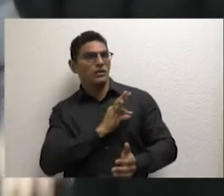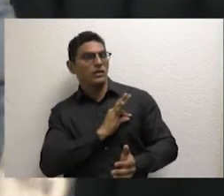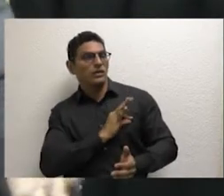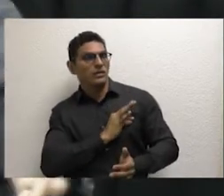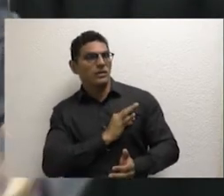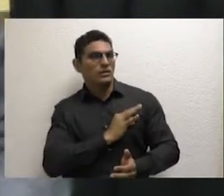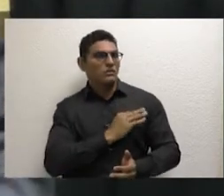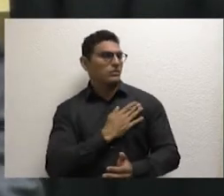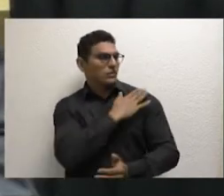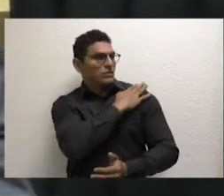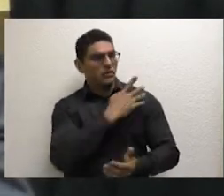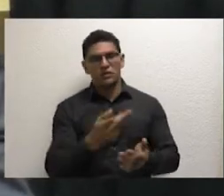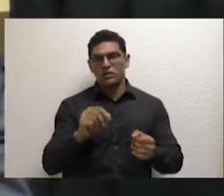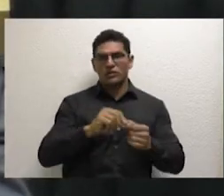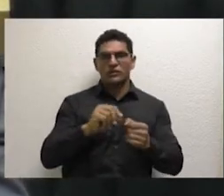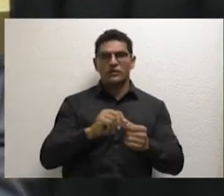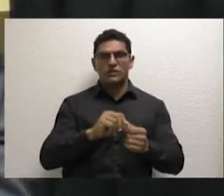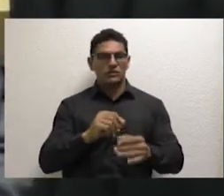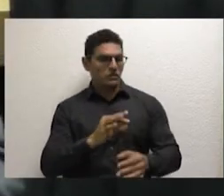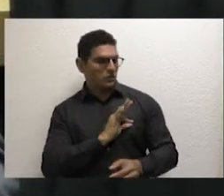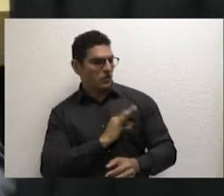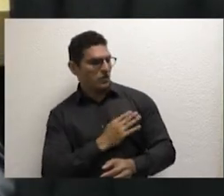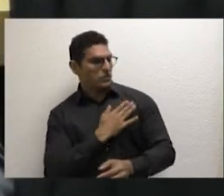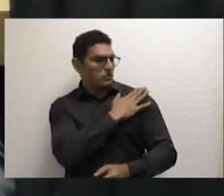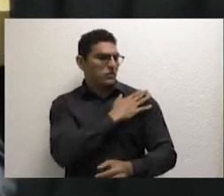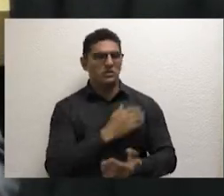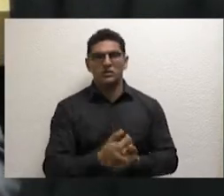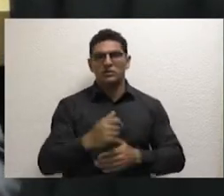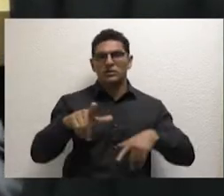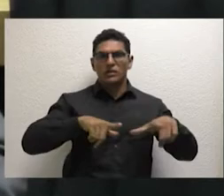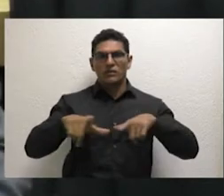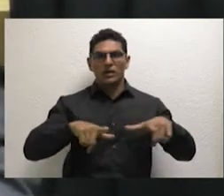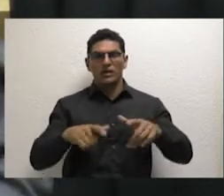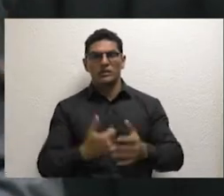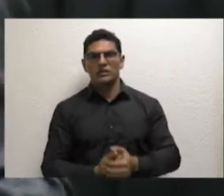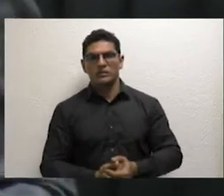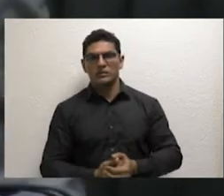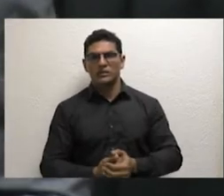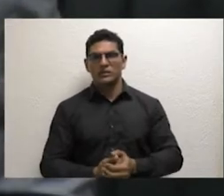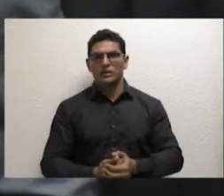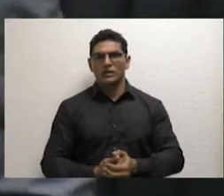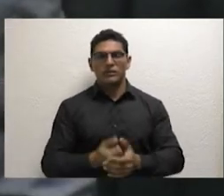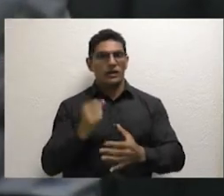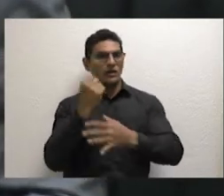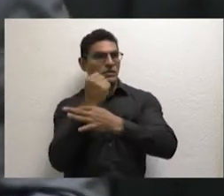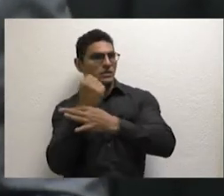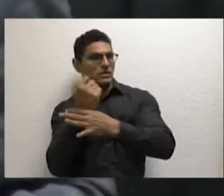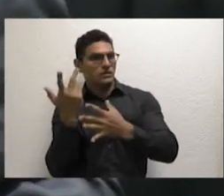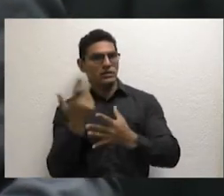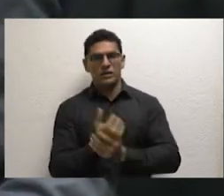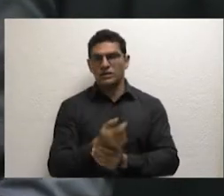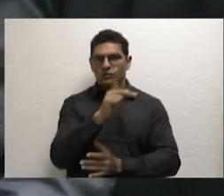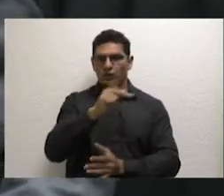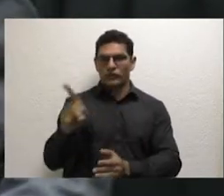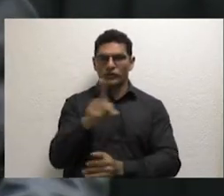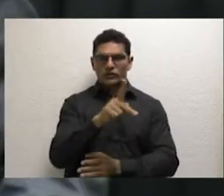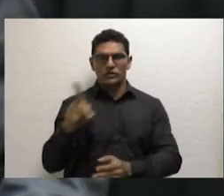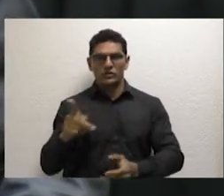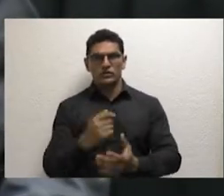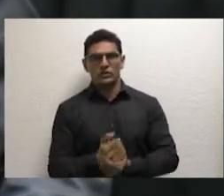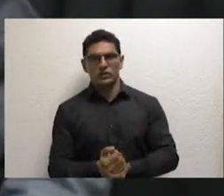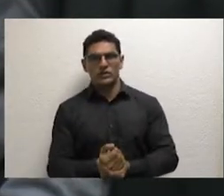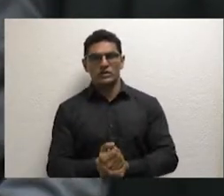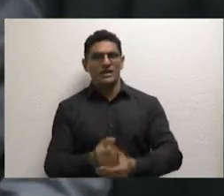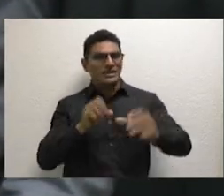o que fizemos ontem para os delegados de polícia estamos trabalhando agora pelos peritos na área da segurança quer dizer que os professores aqui que